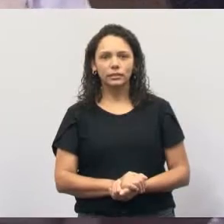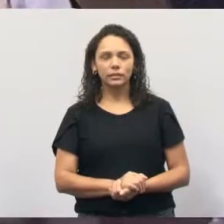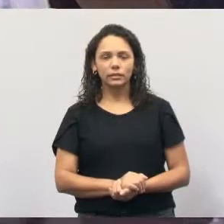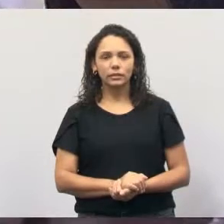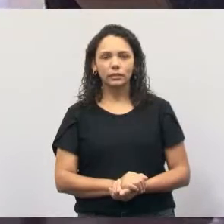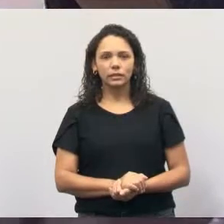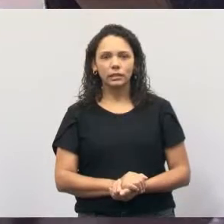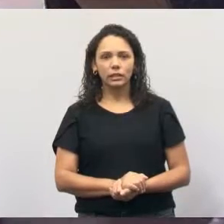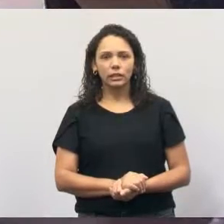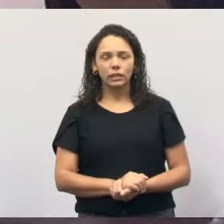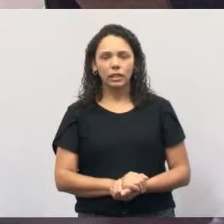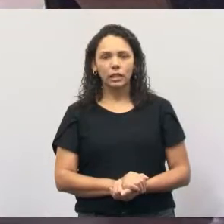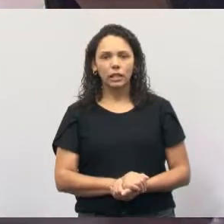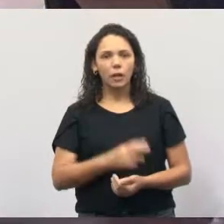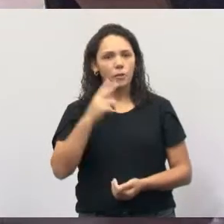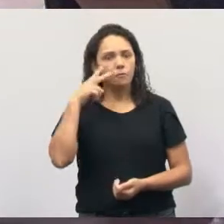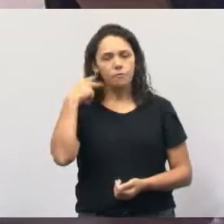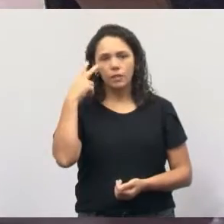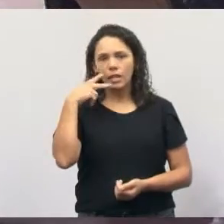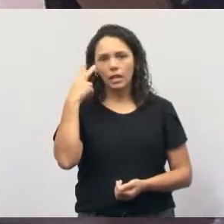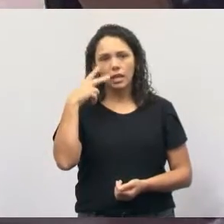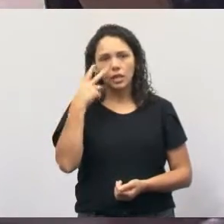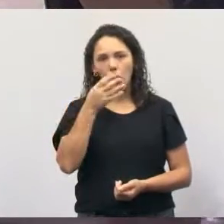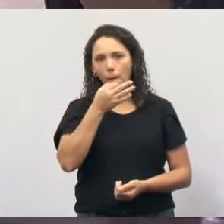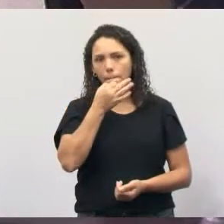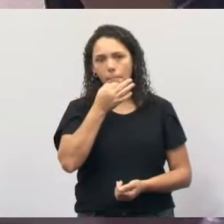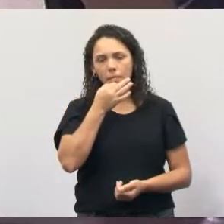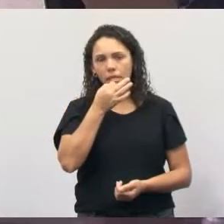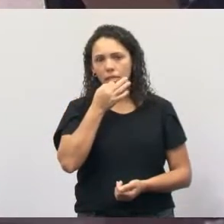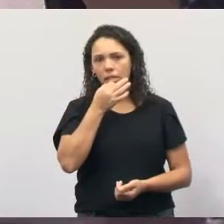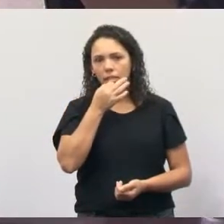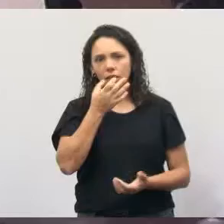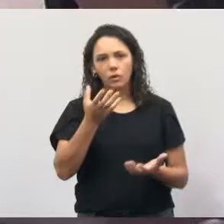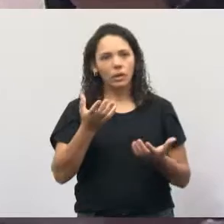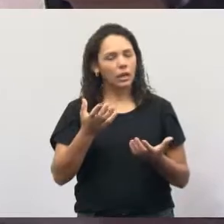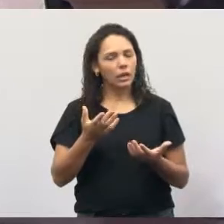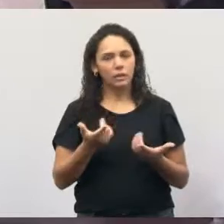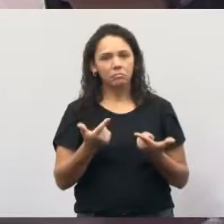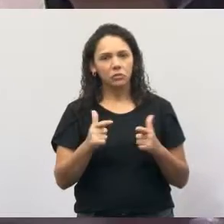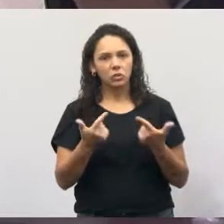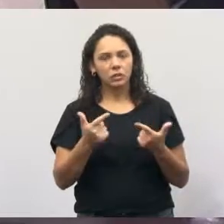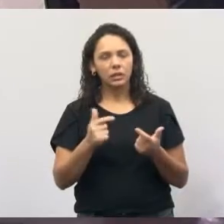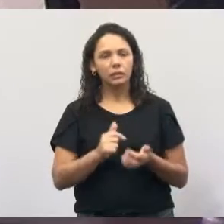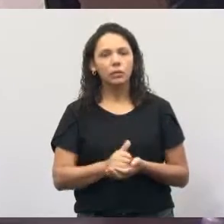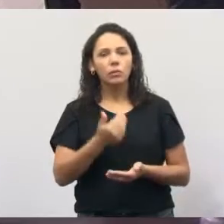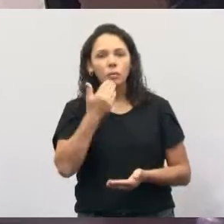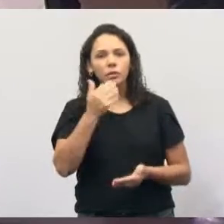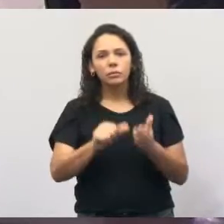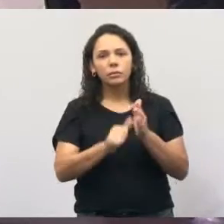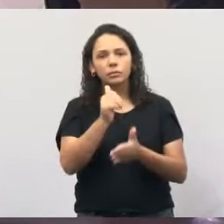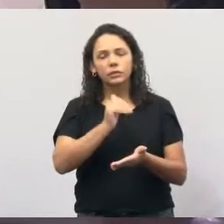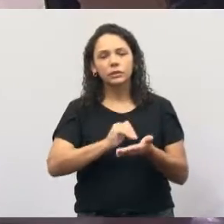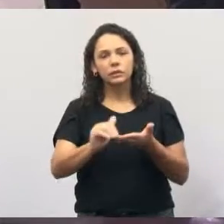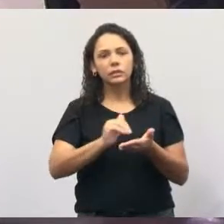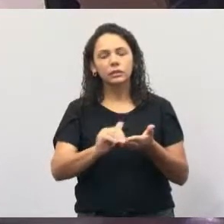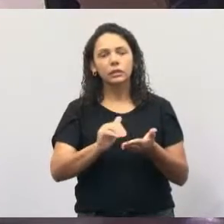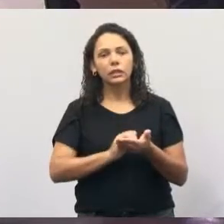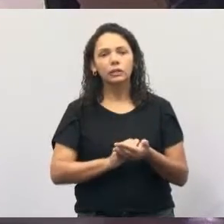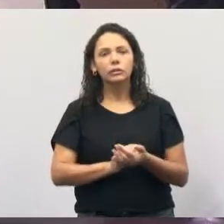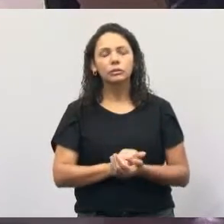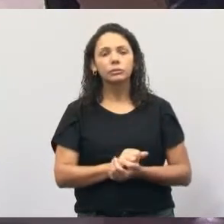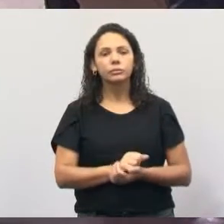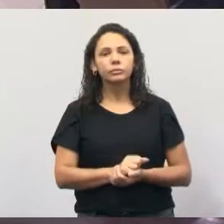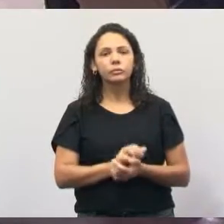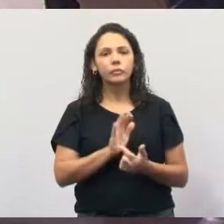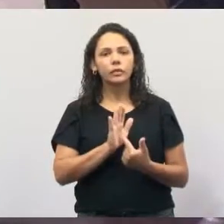Não havendo mais nenhum vereador desejando discutir a matéria, peço ao primeiro secretário que proceda à votação nominal do substitutivo na